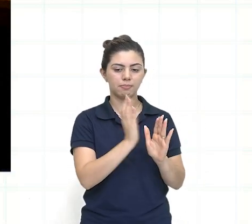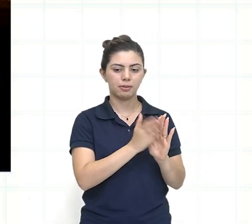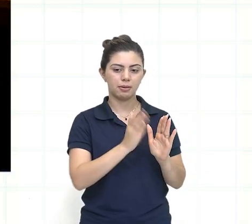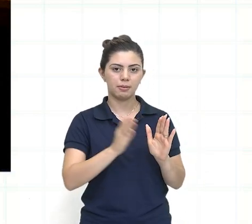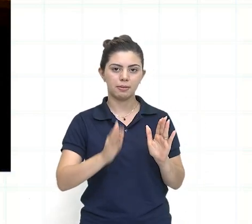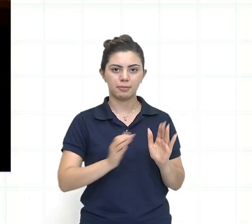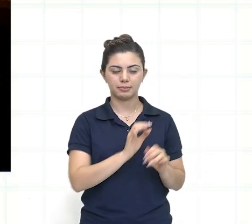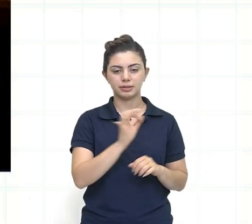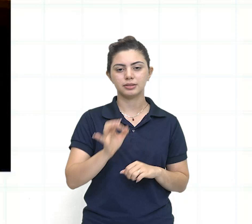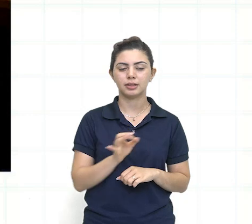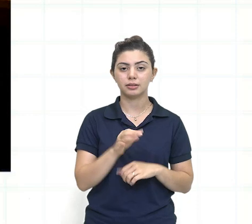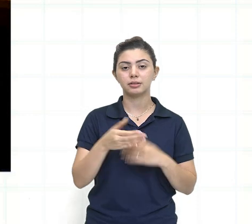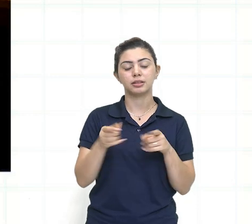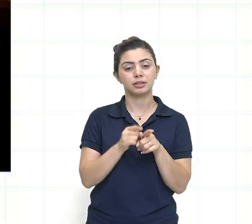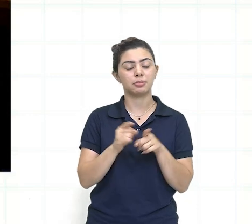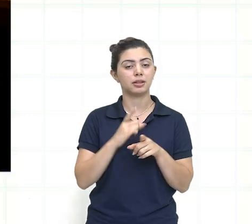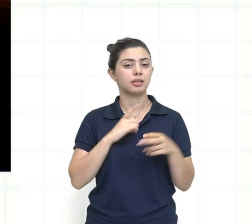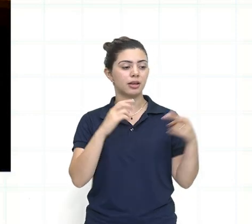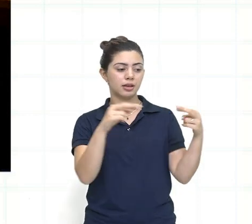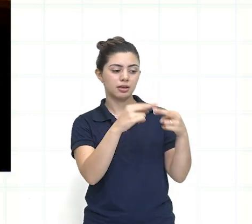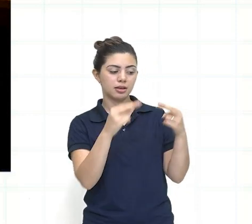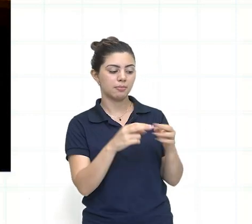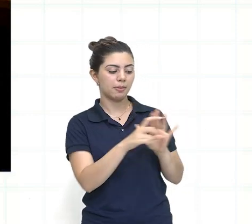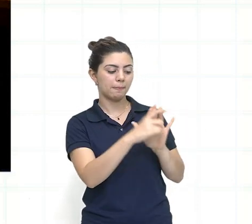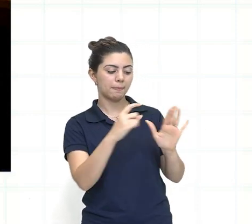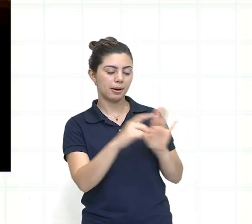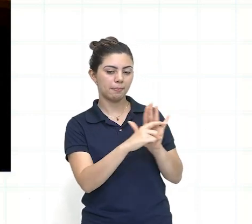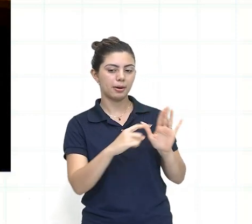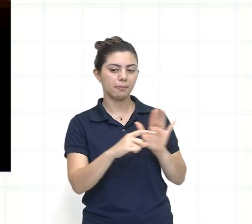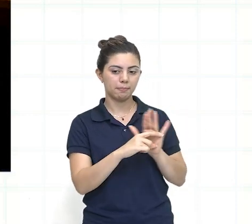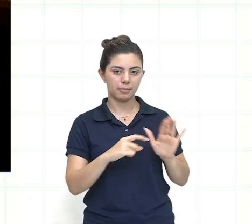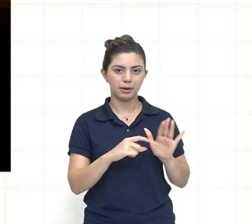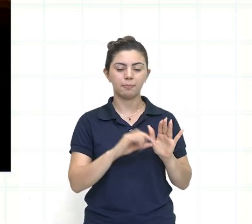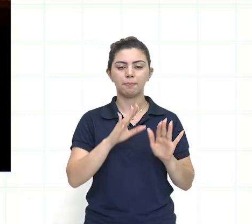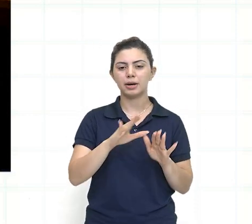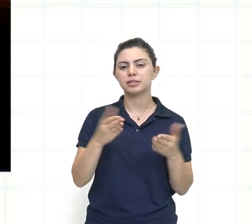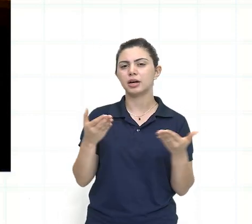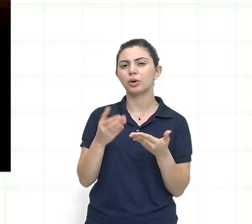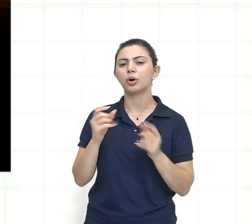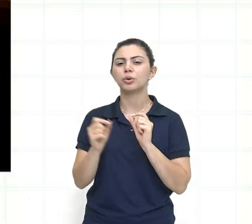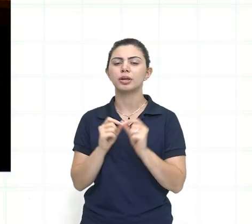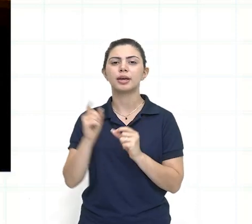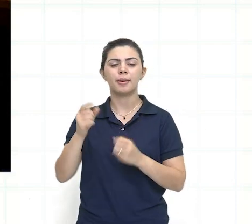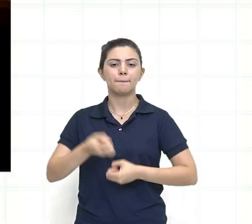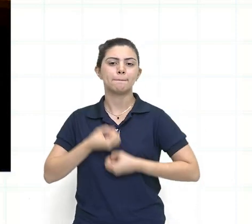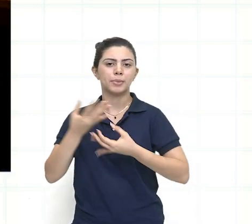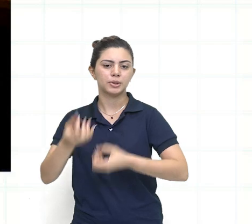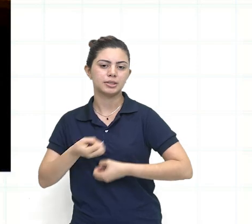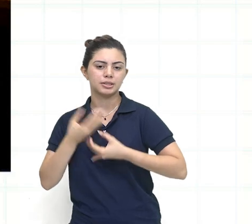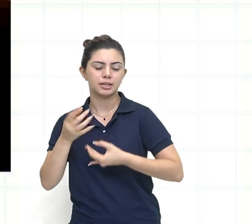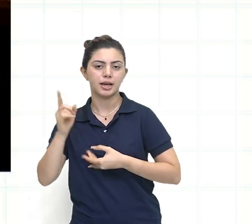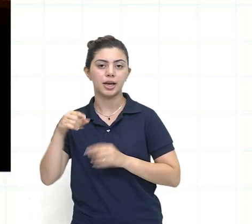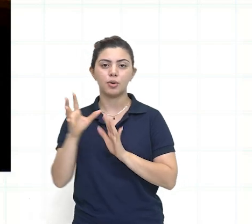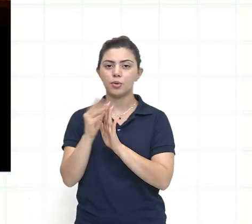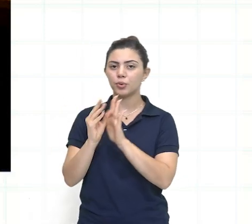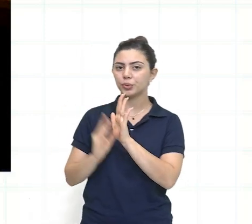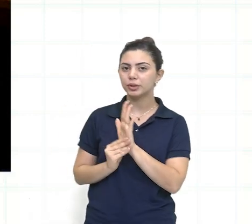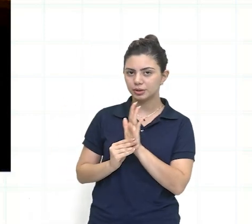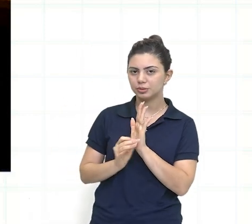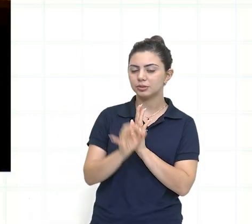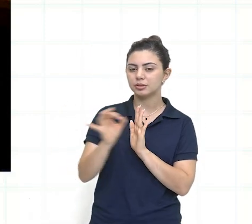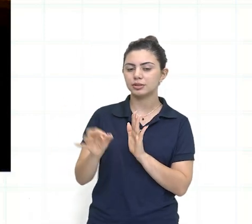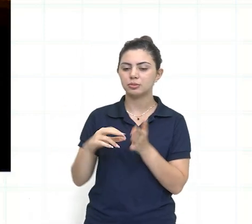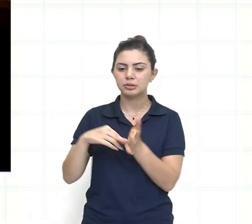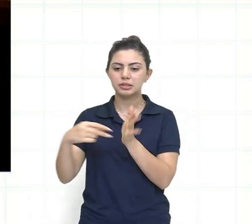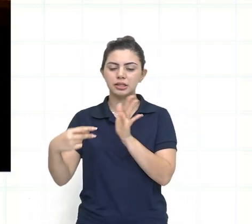versos e estrofe, e as rimas. Já a poesia, ela é o conteúdo, o significado, né,